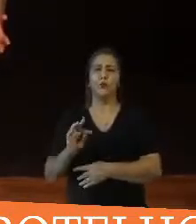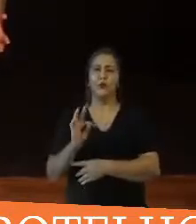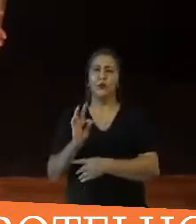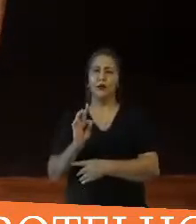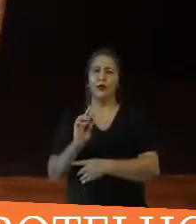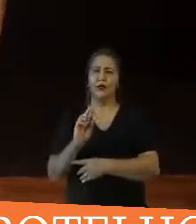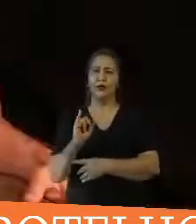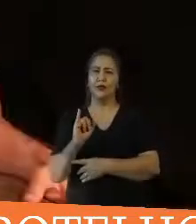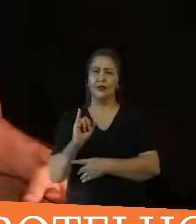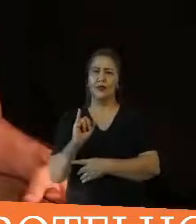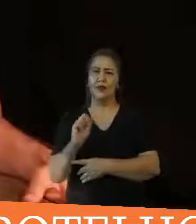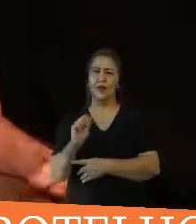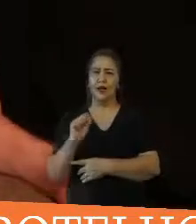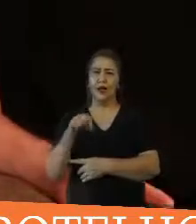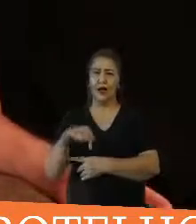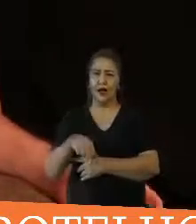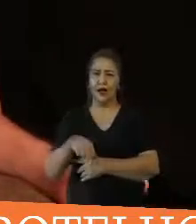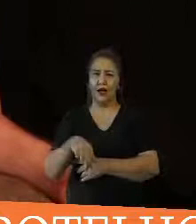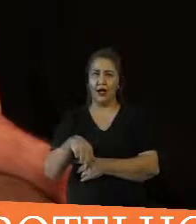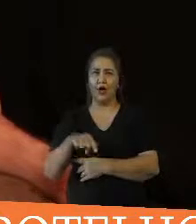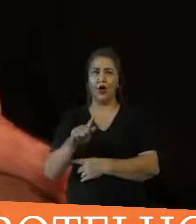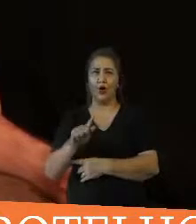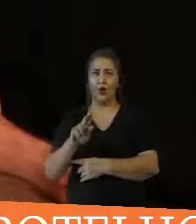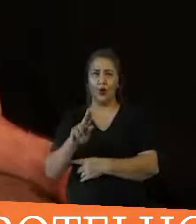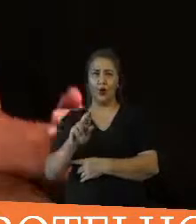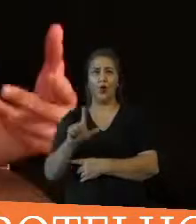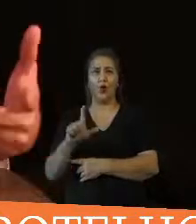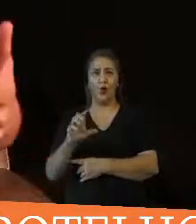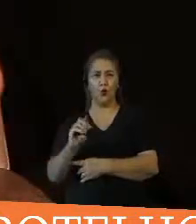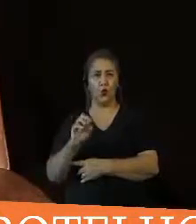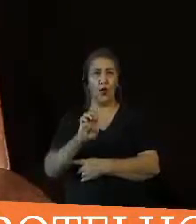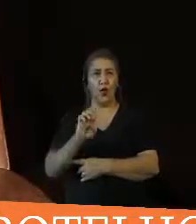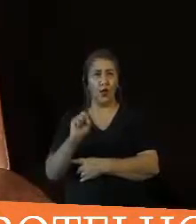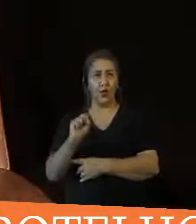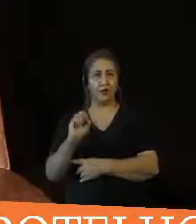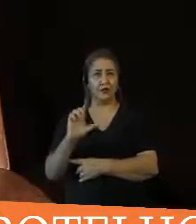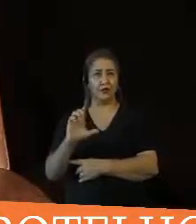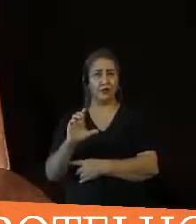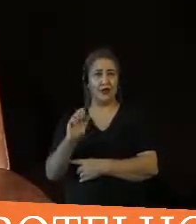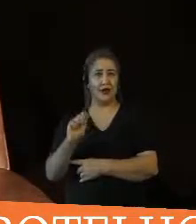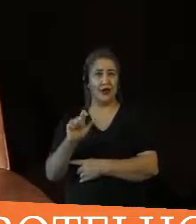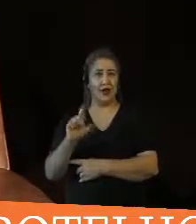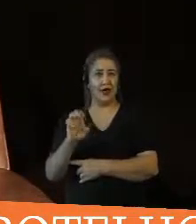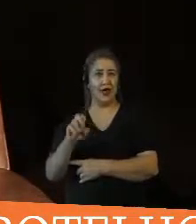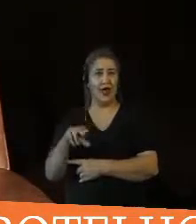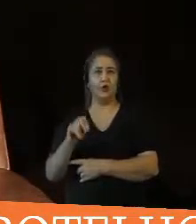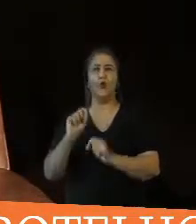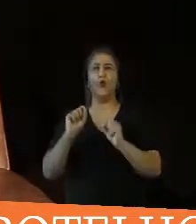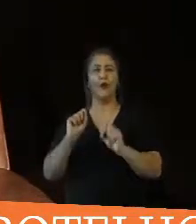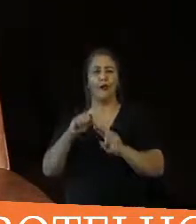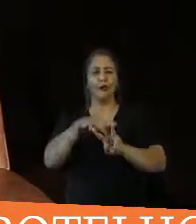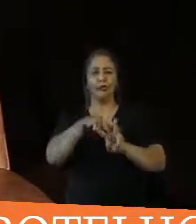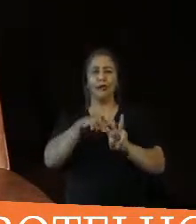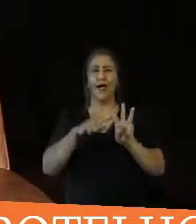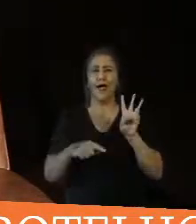uma história de um adultério, né? Onde tem uma inversão de papéis, onde quem é o